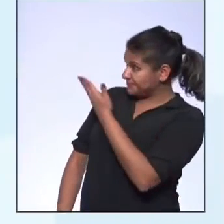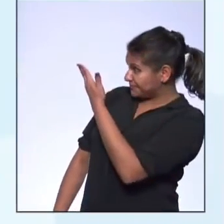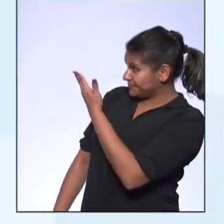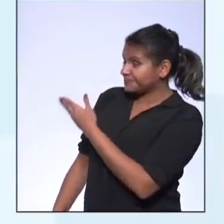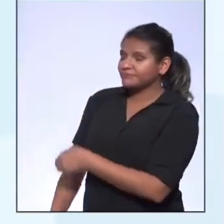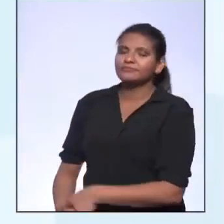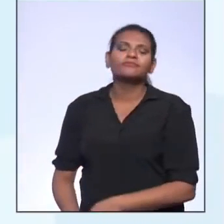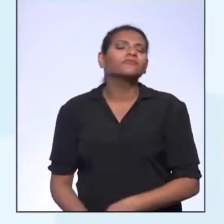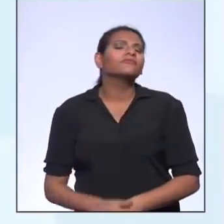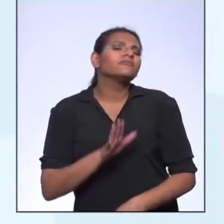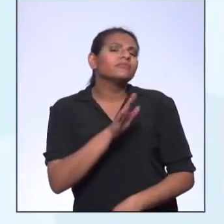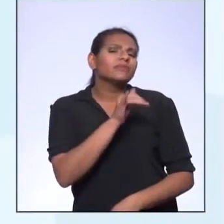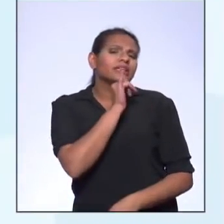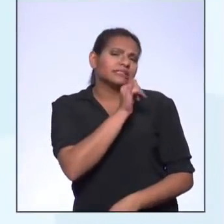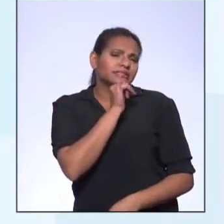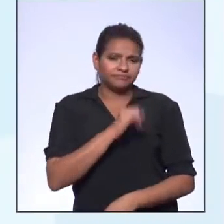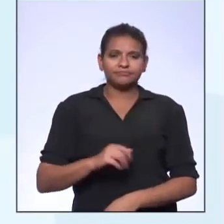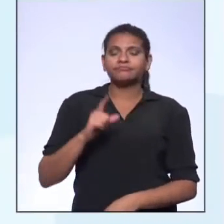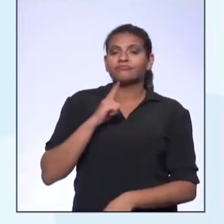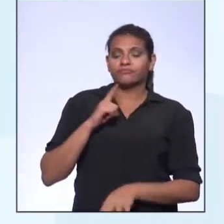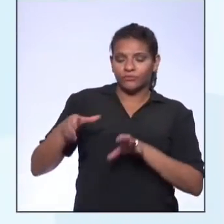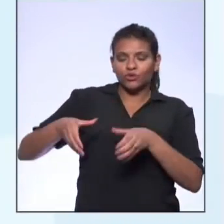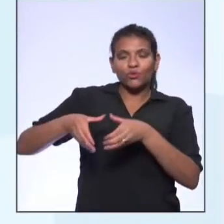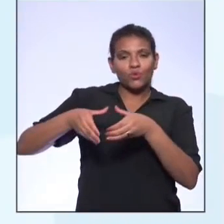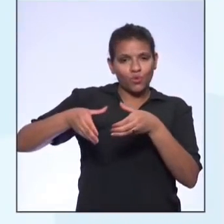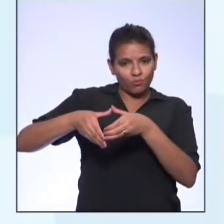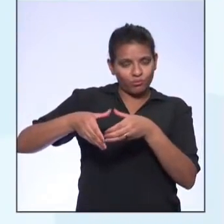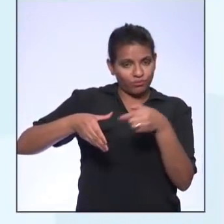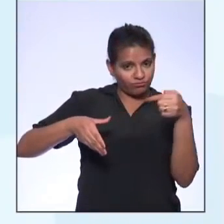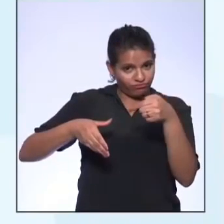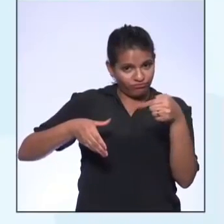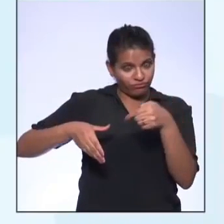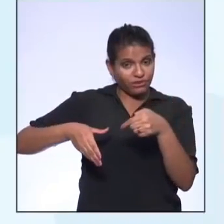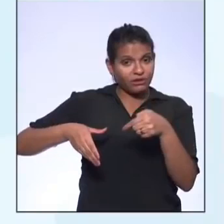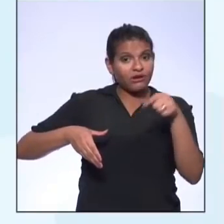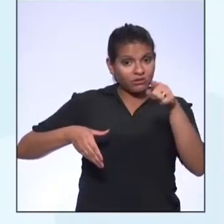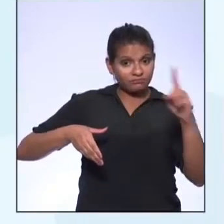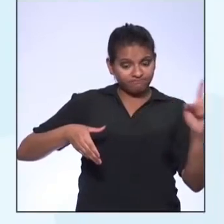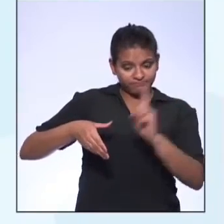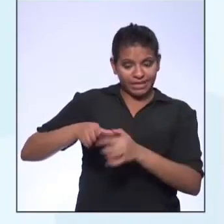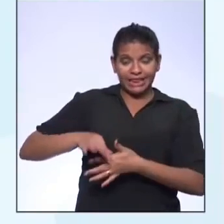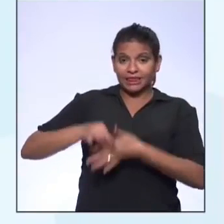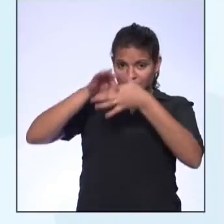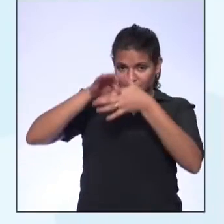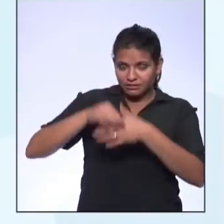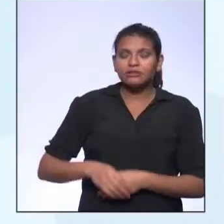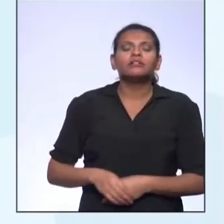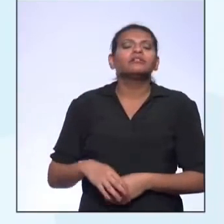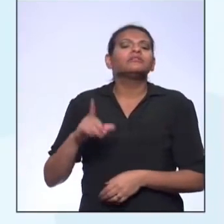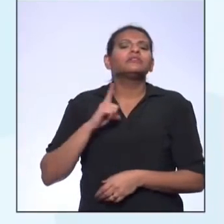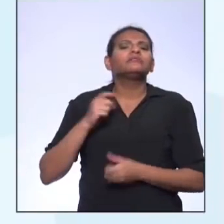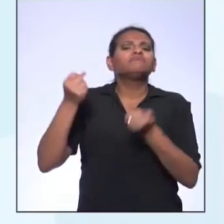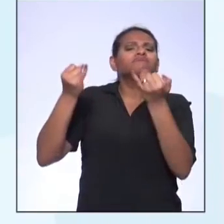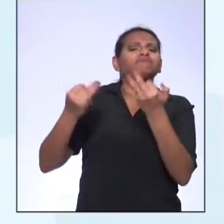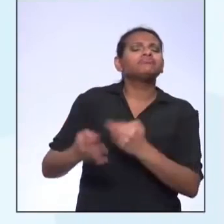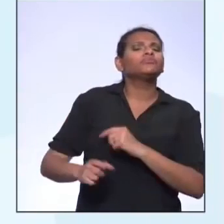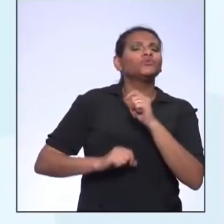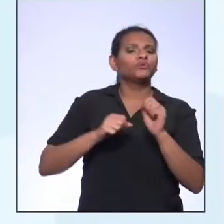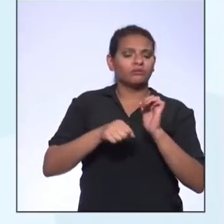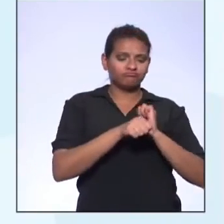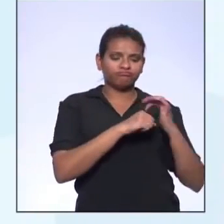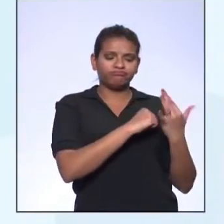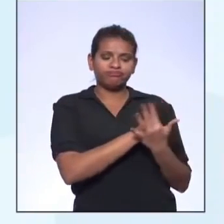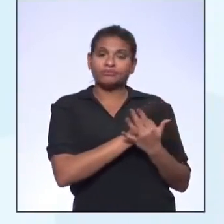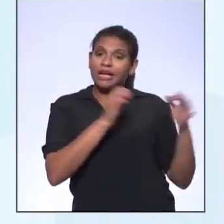líder de um grupo escolhido para apresentar as concepções do novo normal pós-pandemia. Então, você afirma que o uso